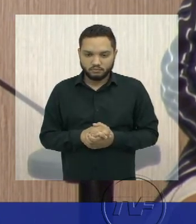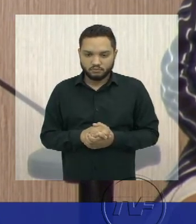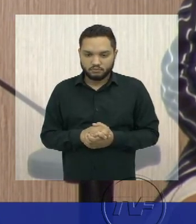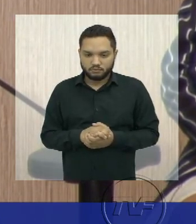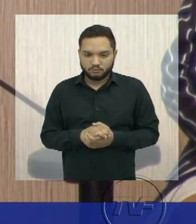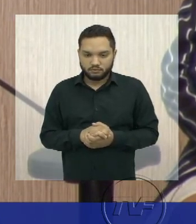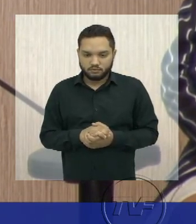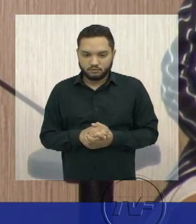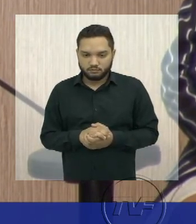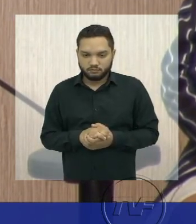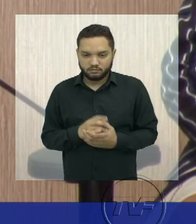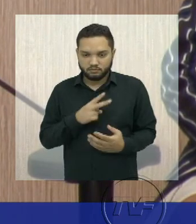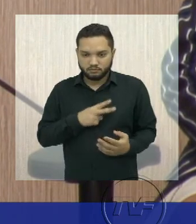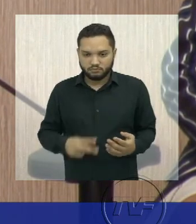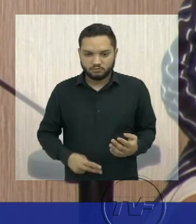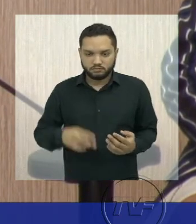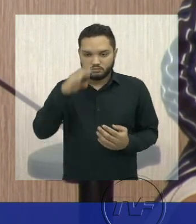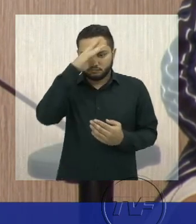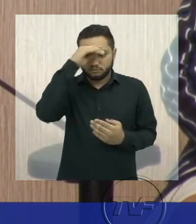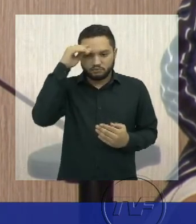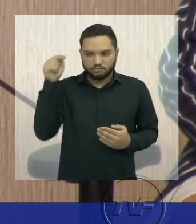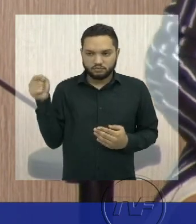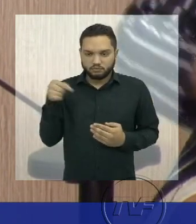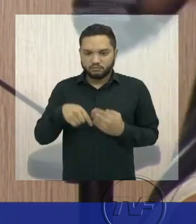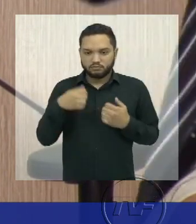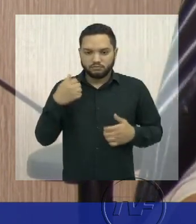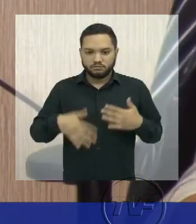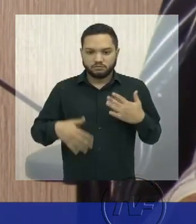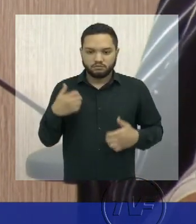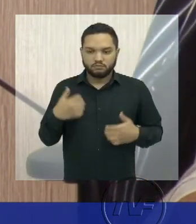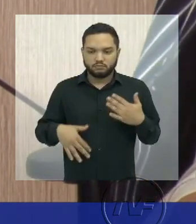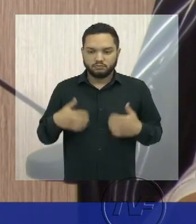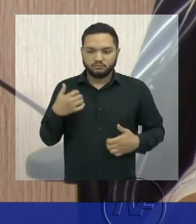Eu falo do vereador Guilherme Sampaio,